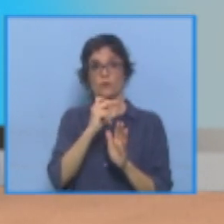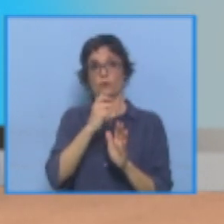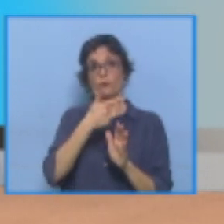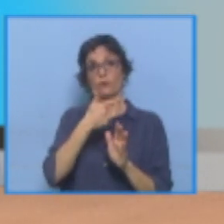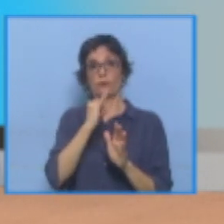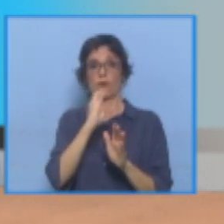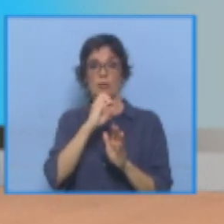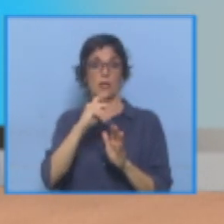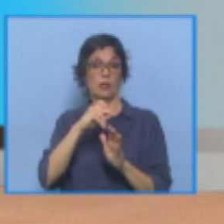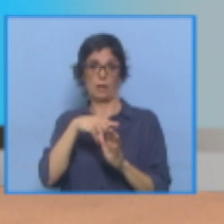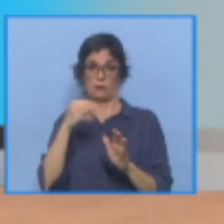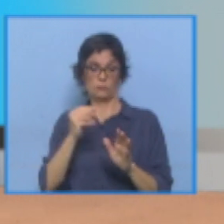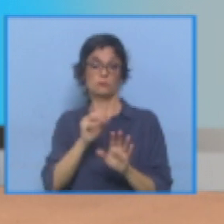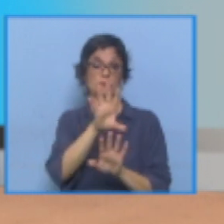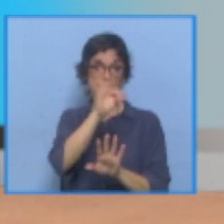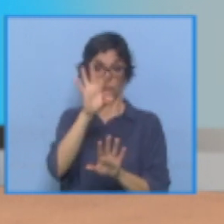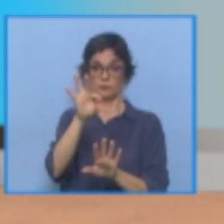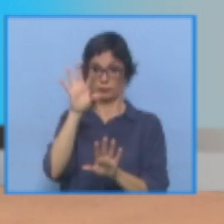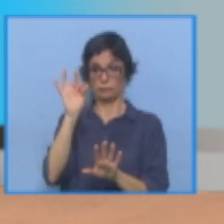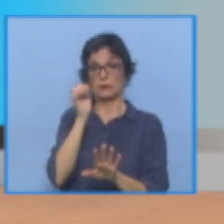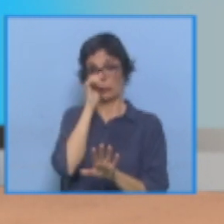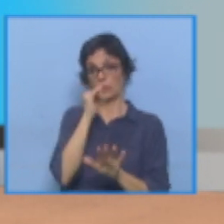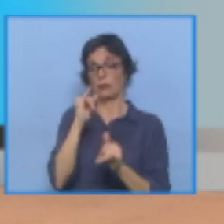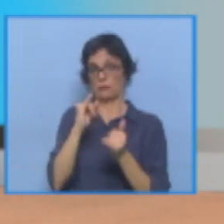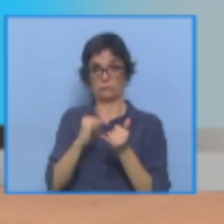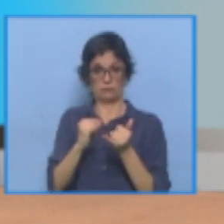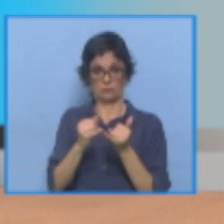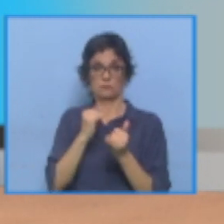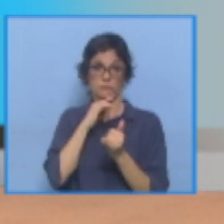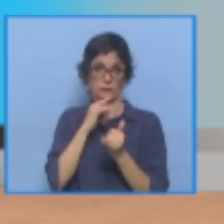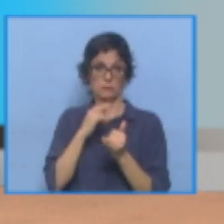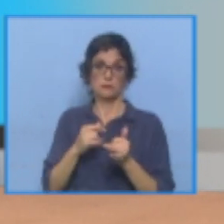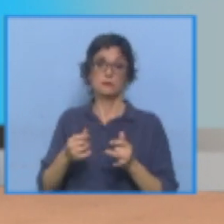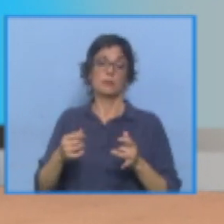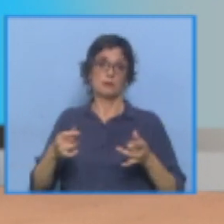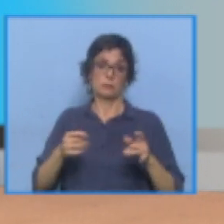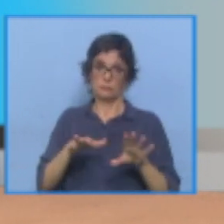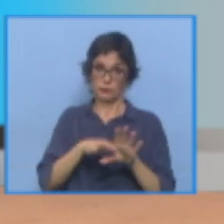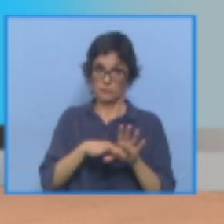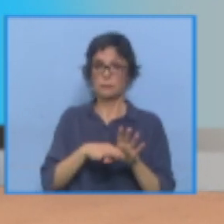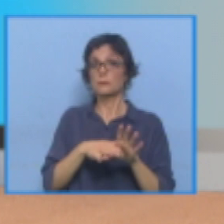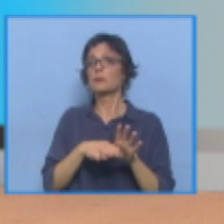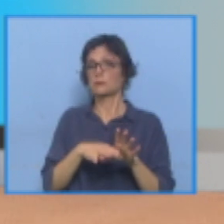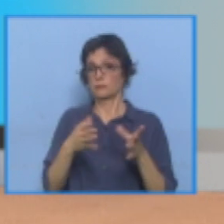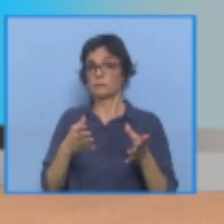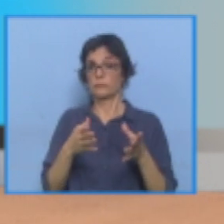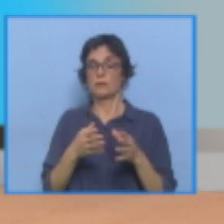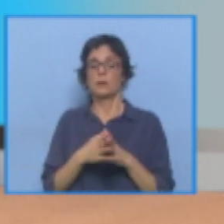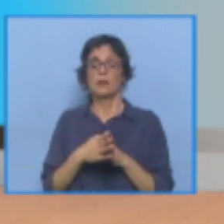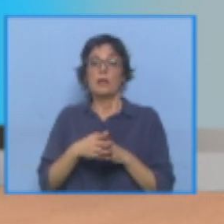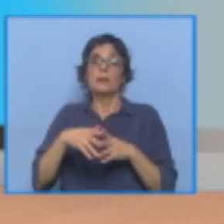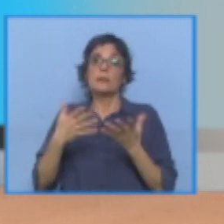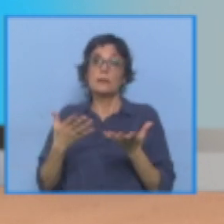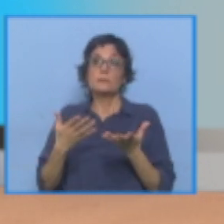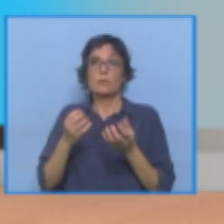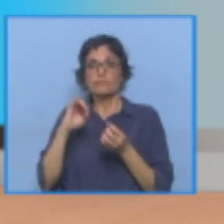seleção significativa das várias associações, tiveram a oportunidade de estar com a comissão organizadora. Portanto, houve este